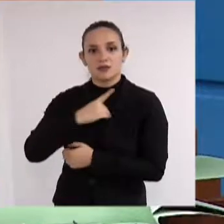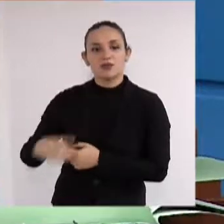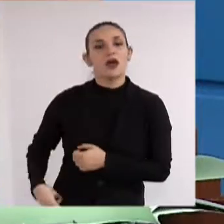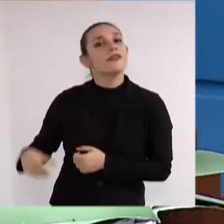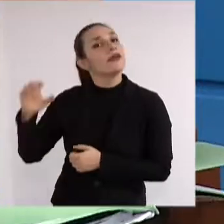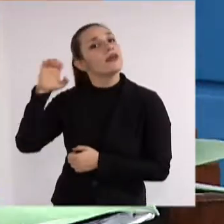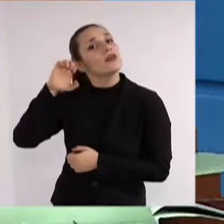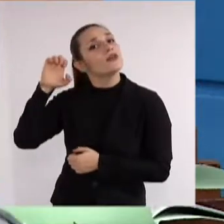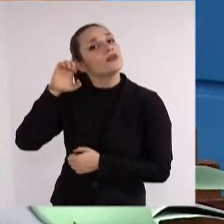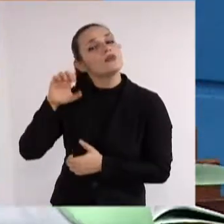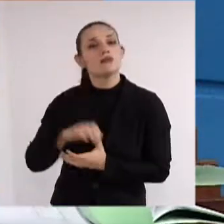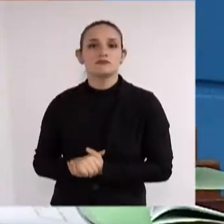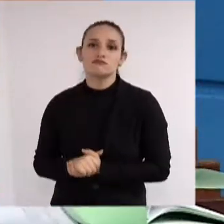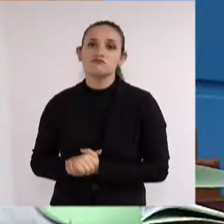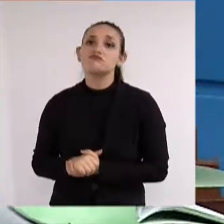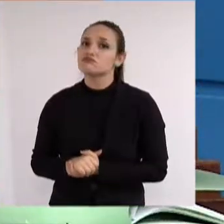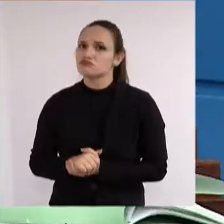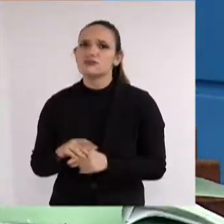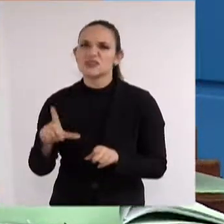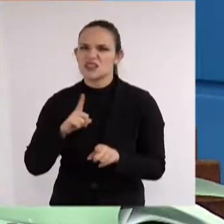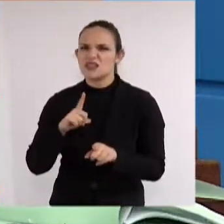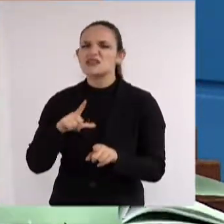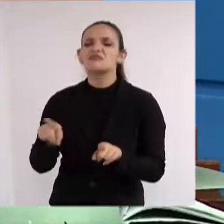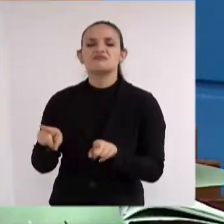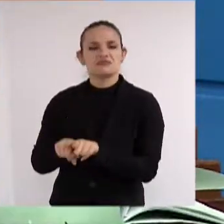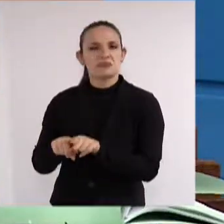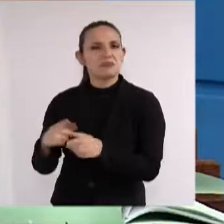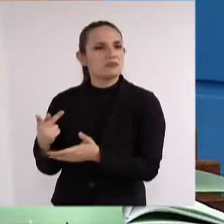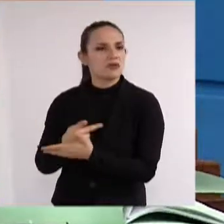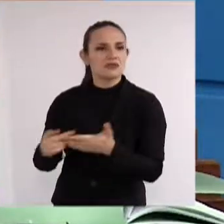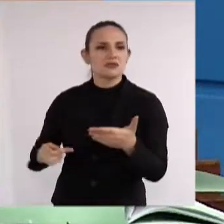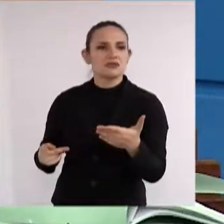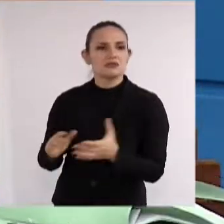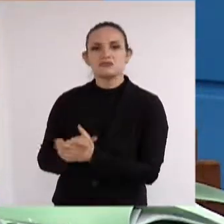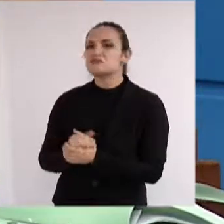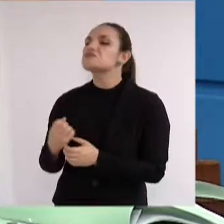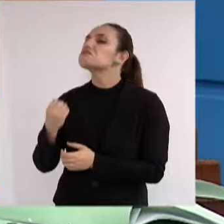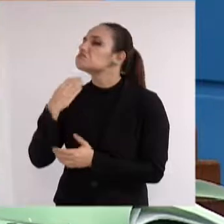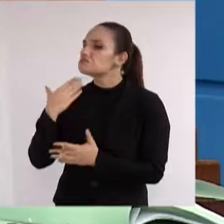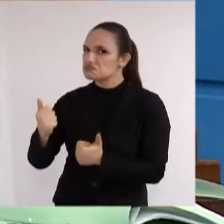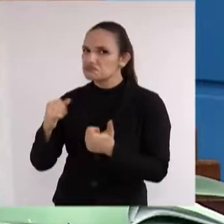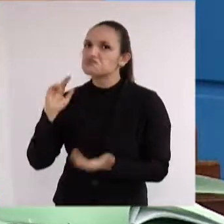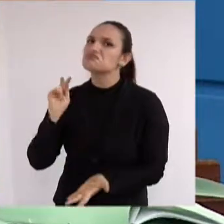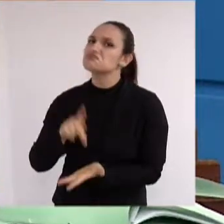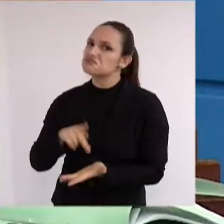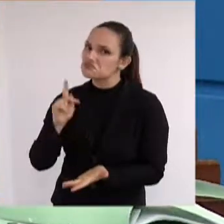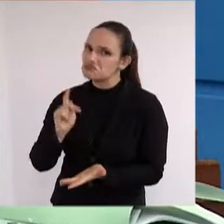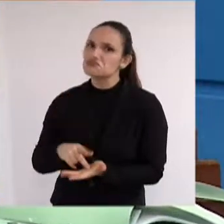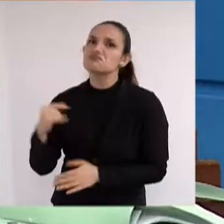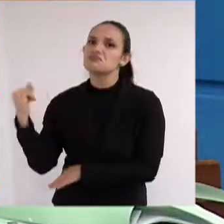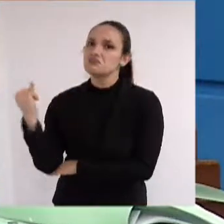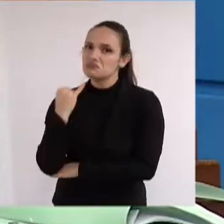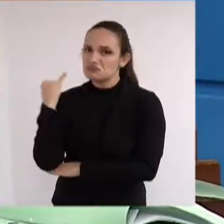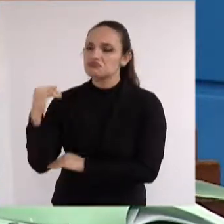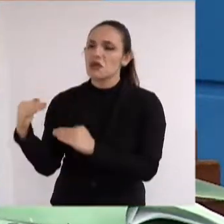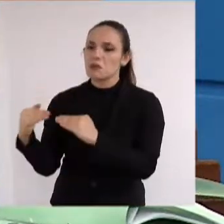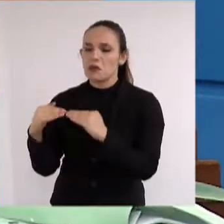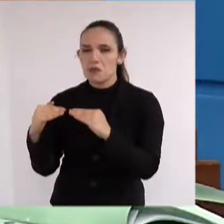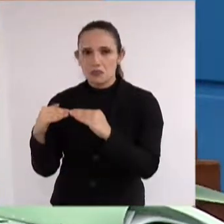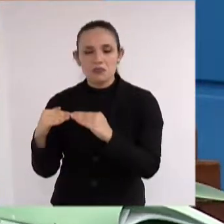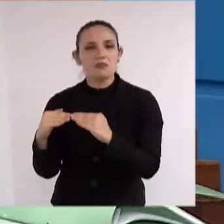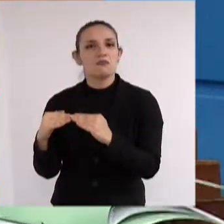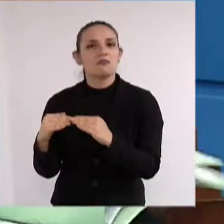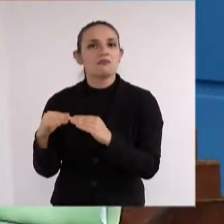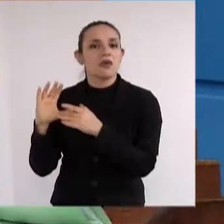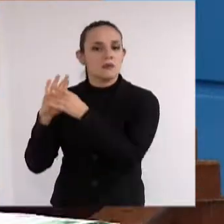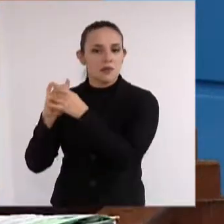Rocha, que também fez um parecer muito bom, importante, coerente, dentro do